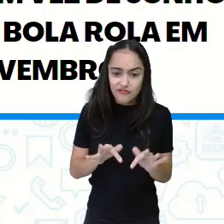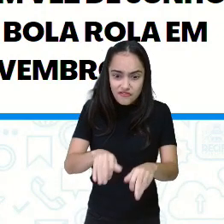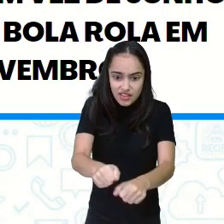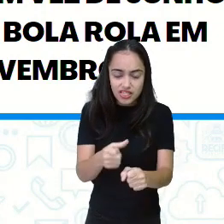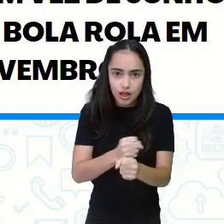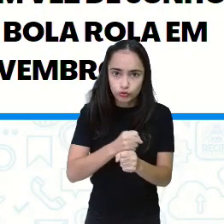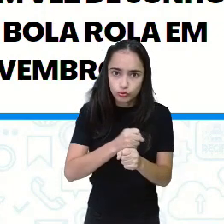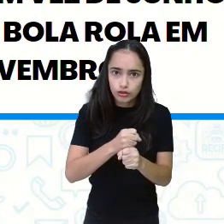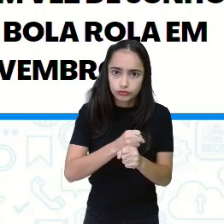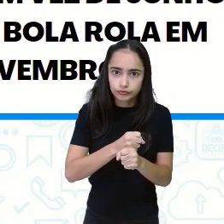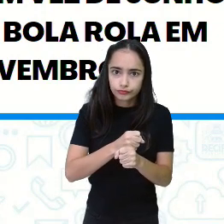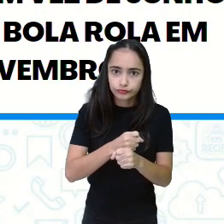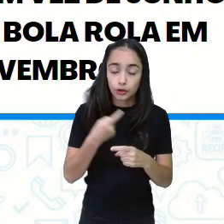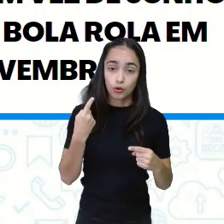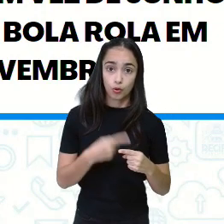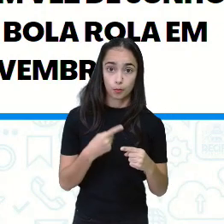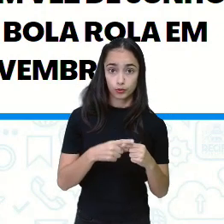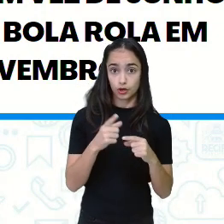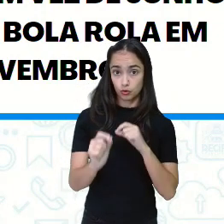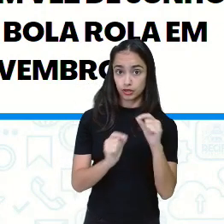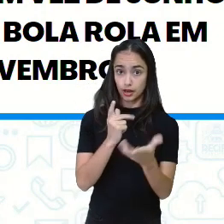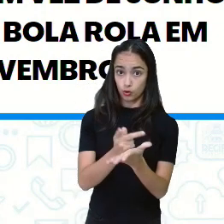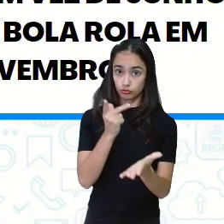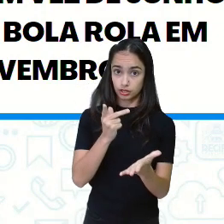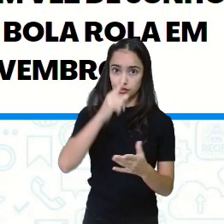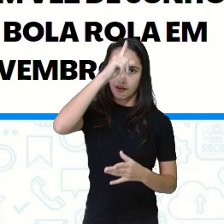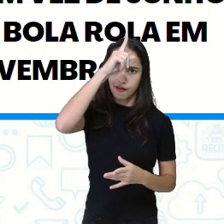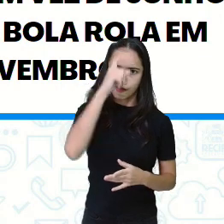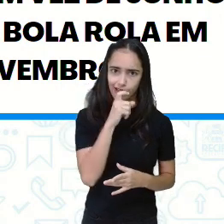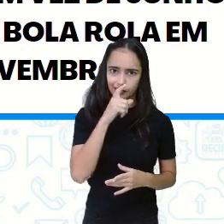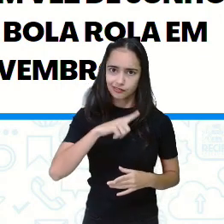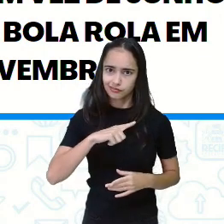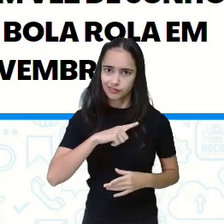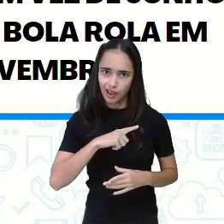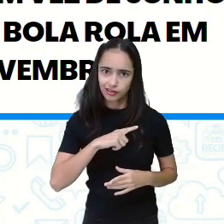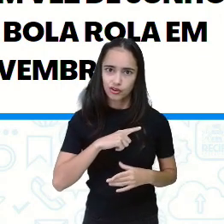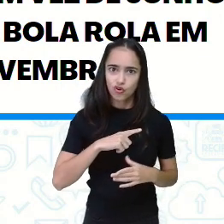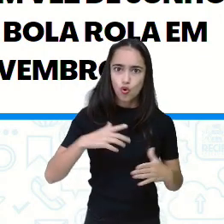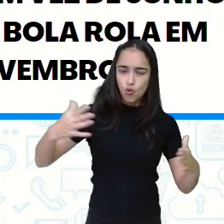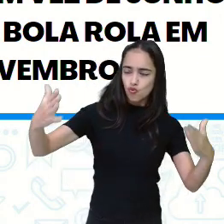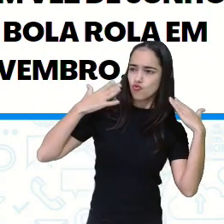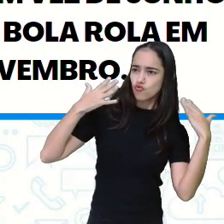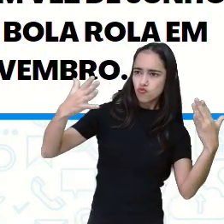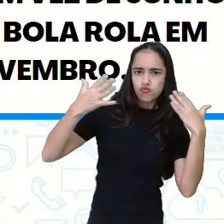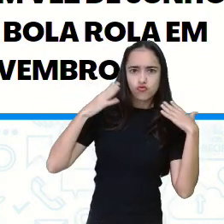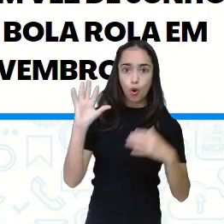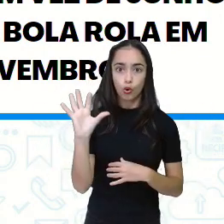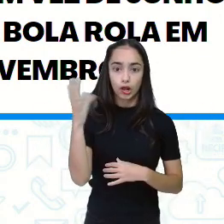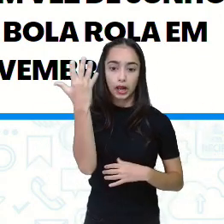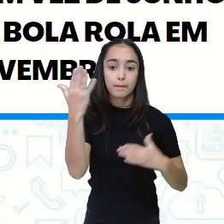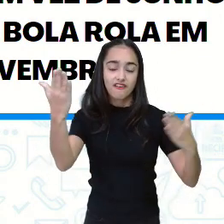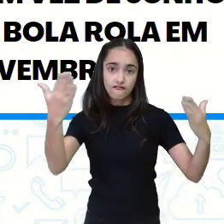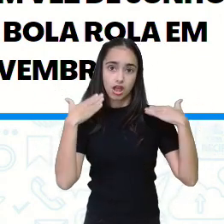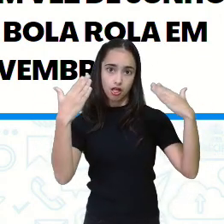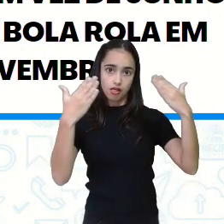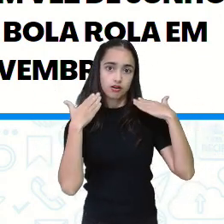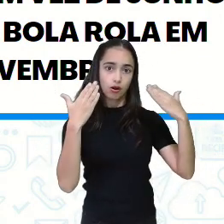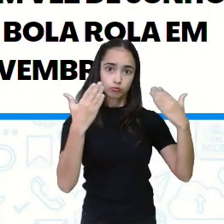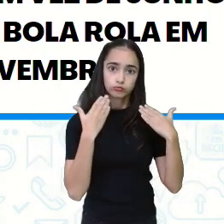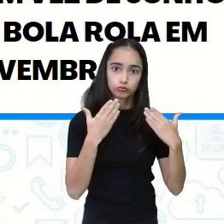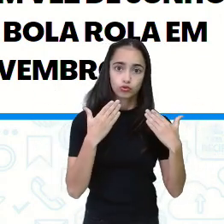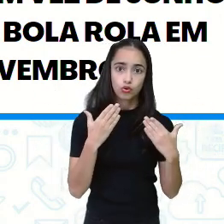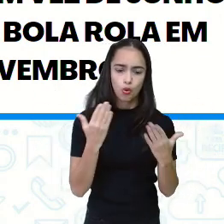verão durante o meio do ano. E não é qualquer verão. As temperaturas oscilam entre 40 e 50